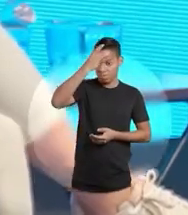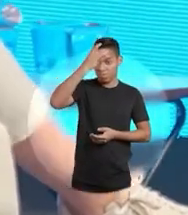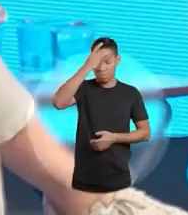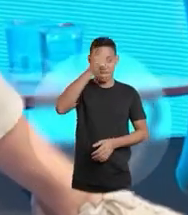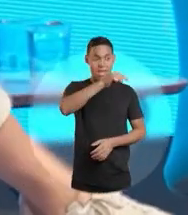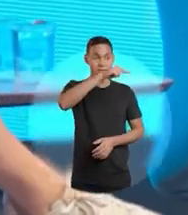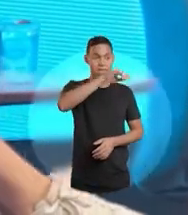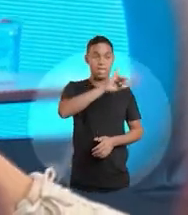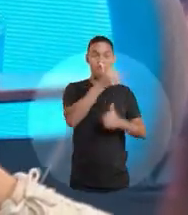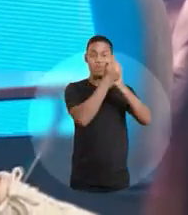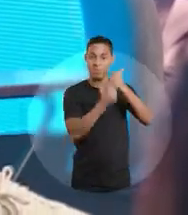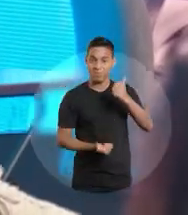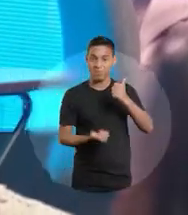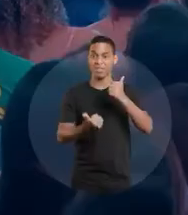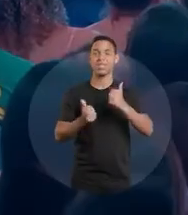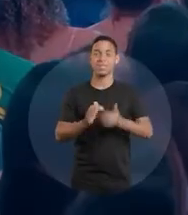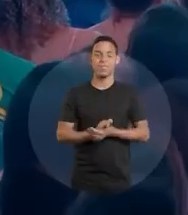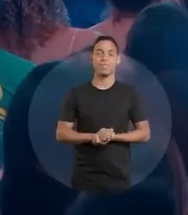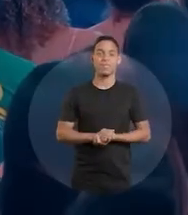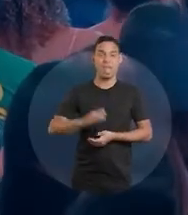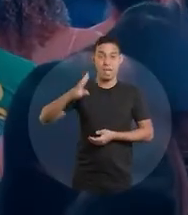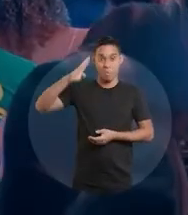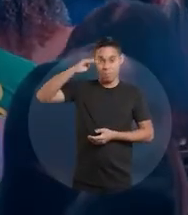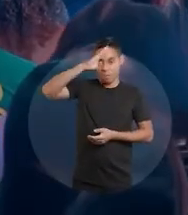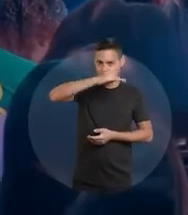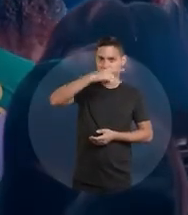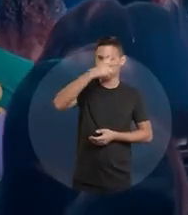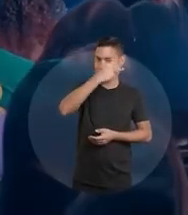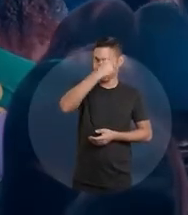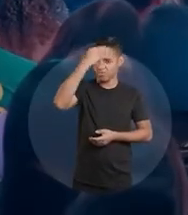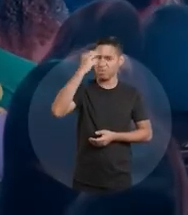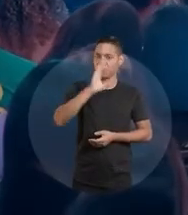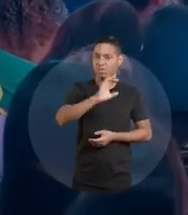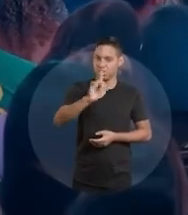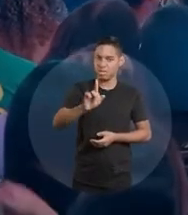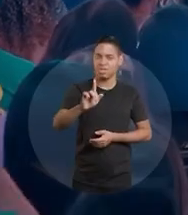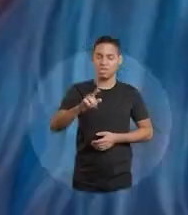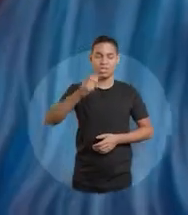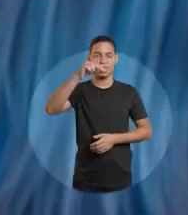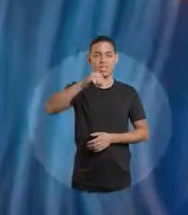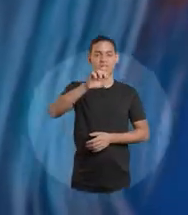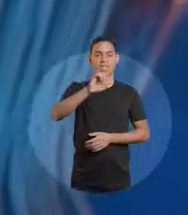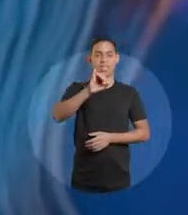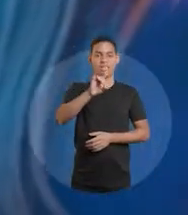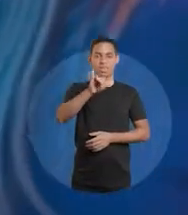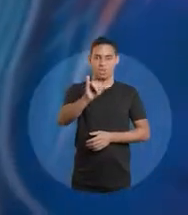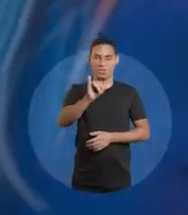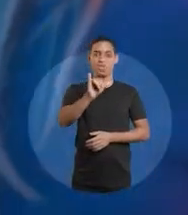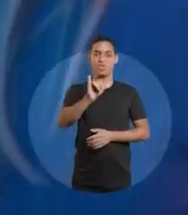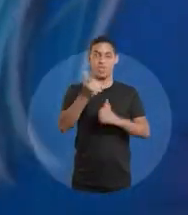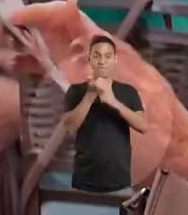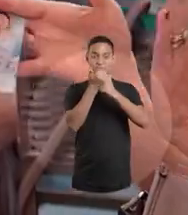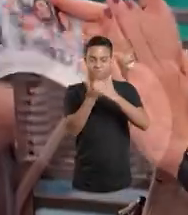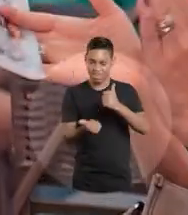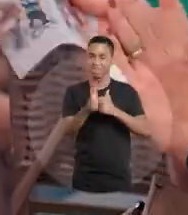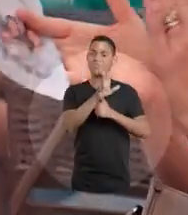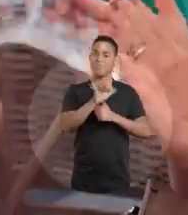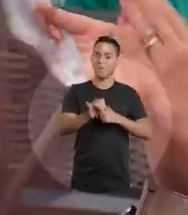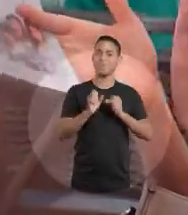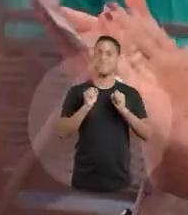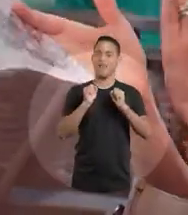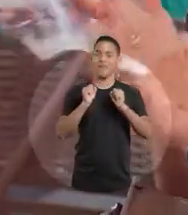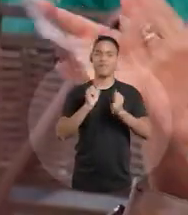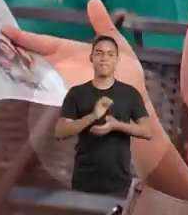e Coronel Neide como vice. Beto Pereira, prefeito de Campo Grande e a Coronel Neide, vice